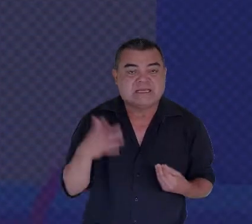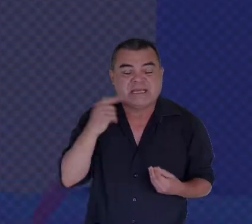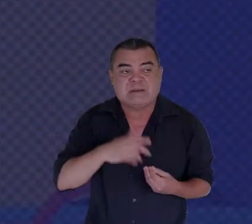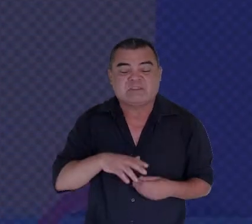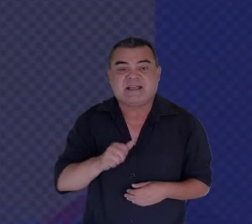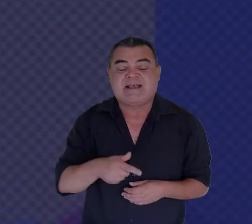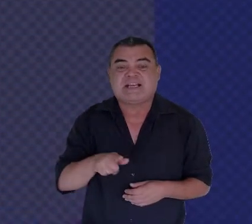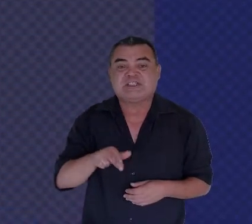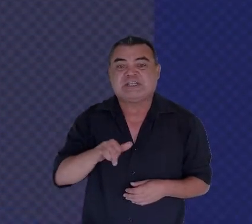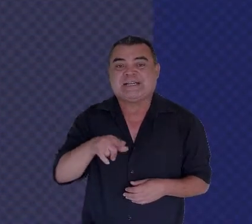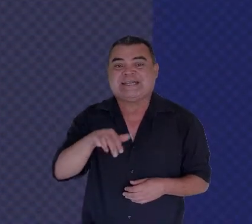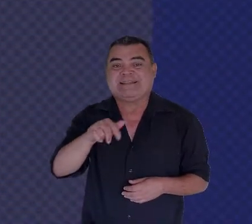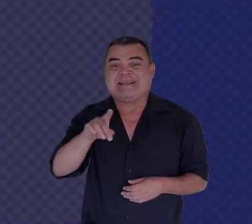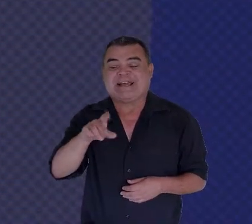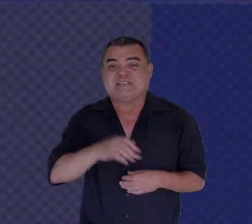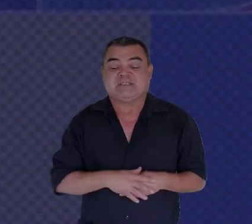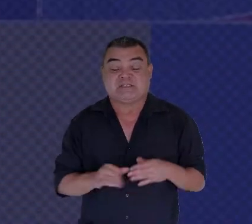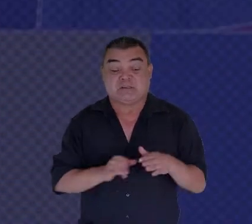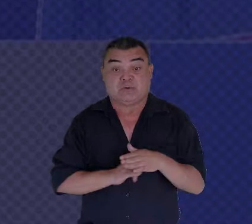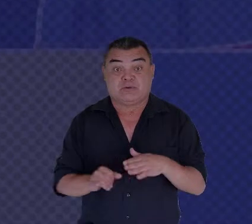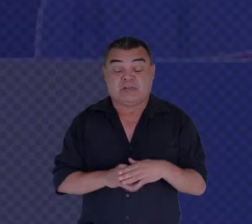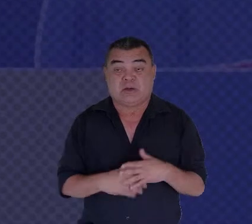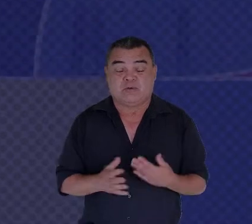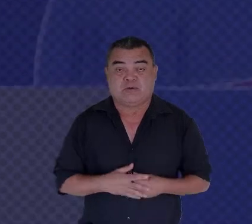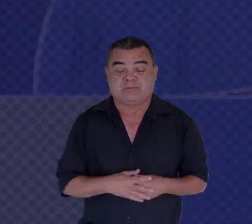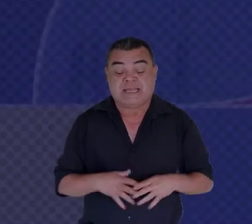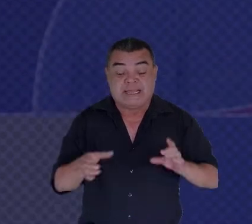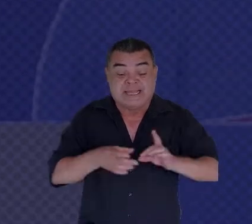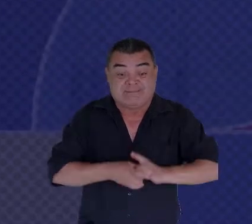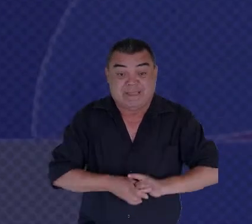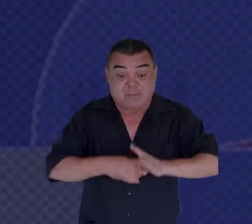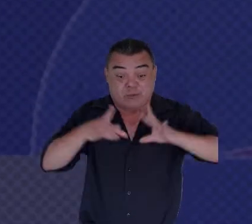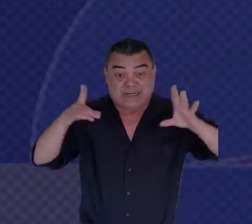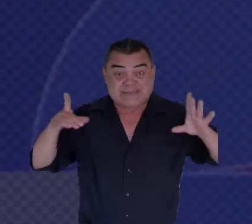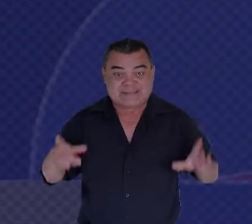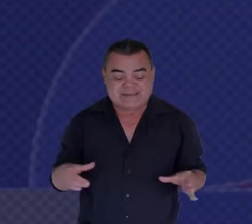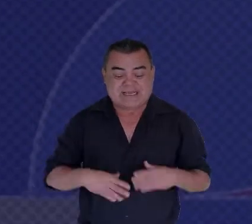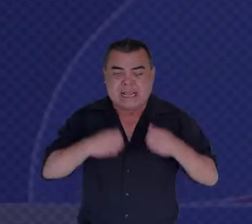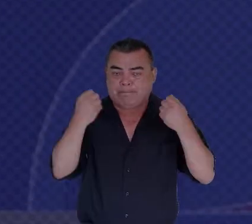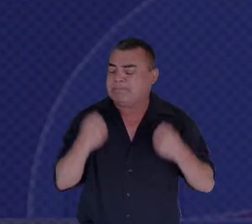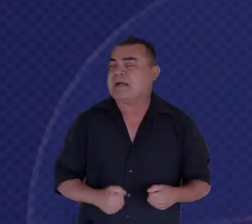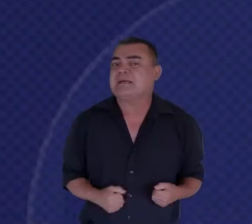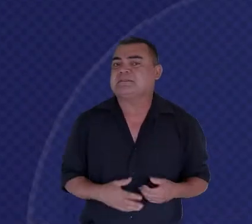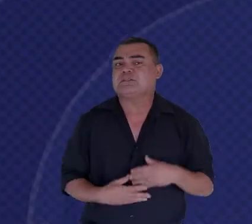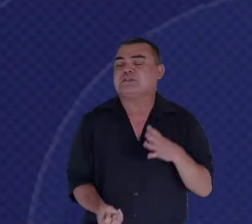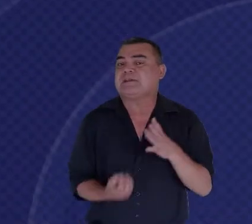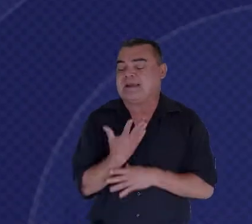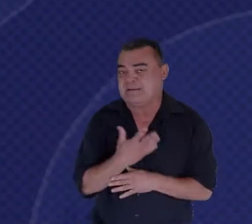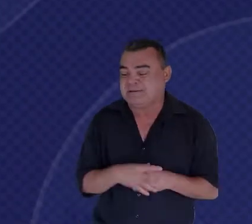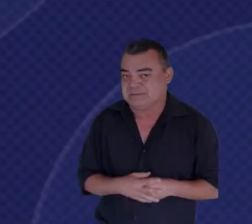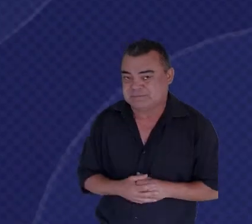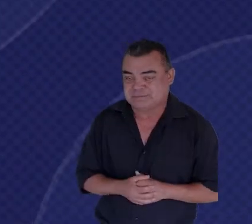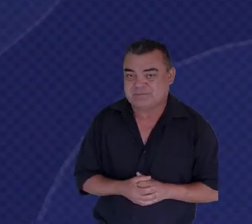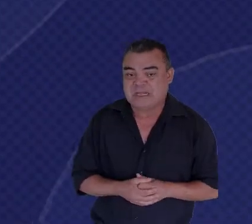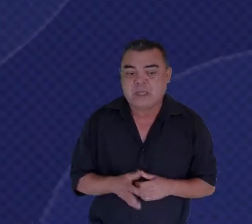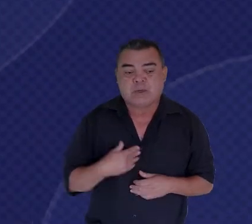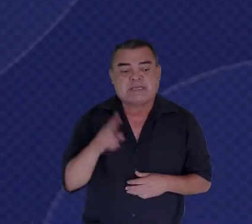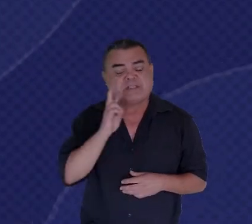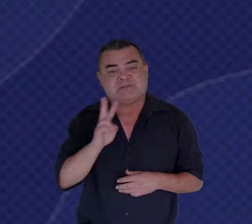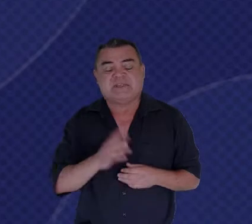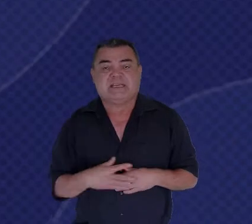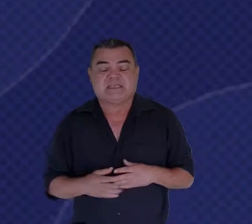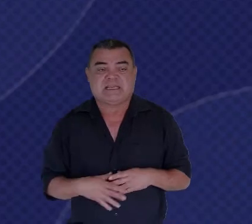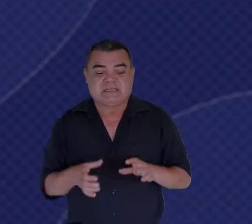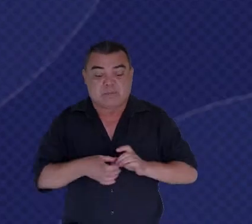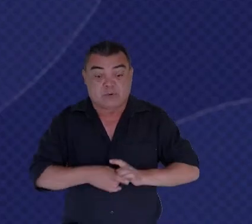agilidade institucional a democracia democracias capazes de criar e o que a gente